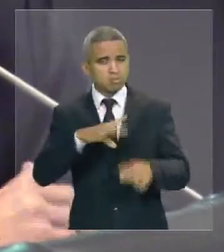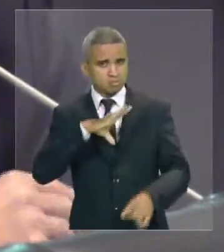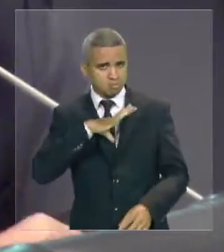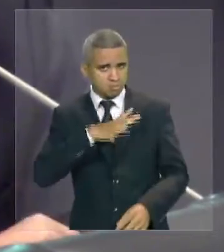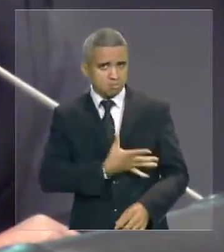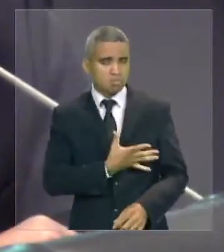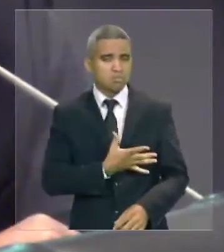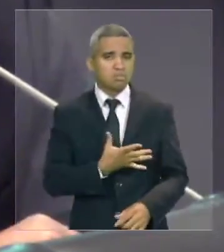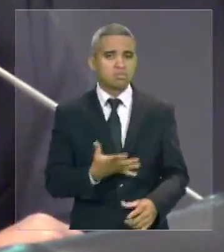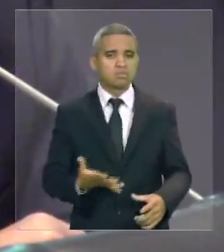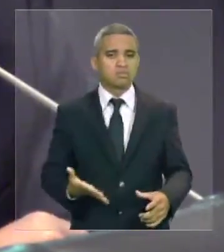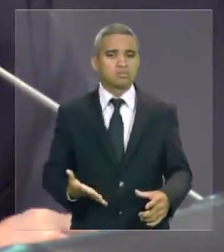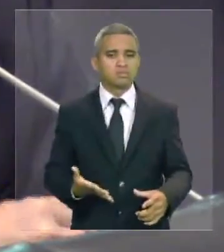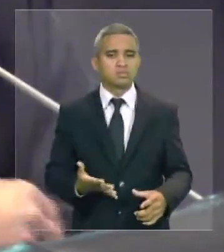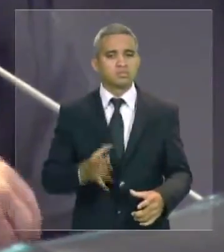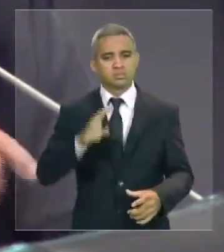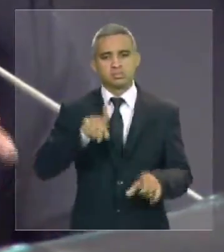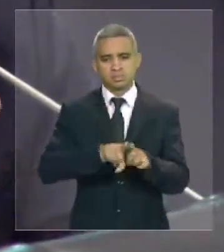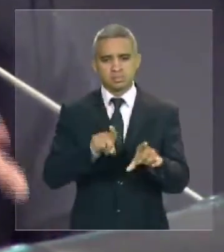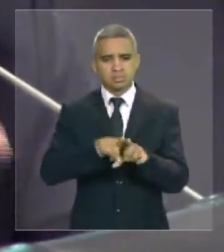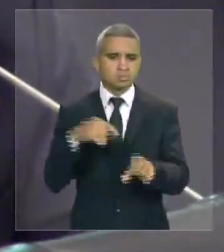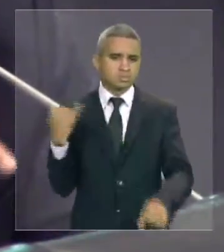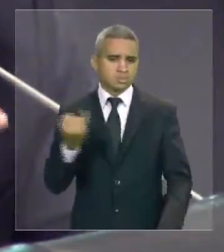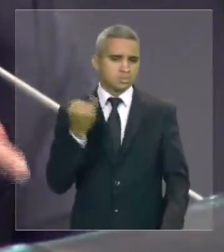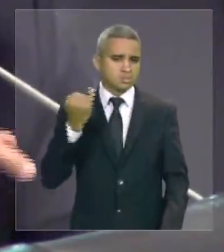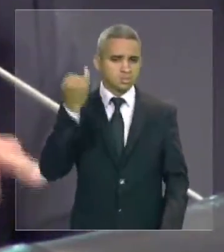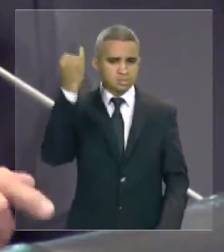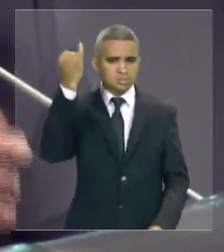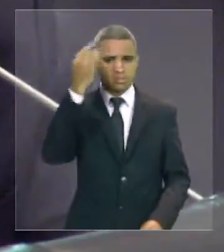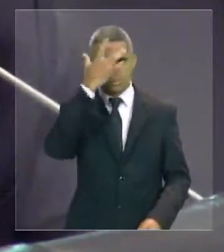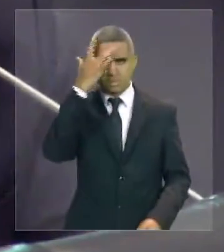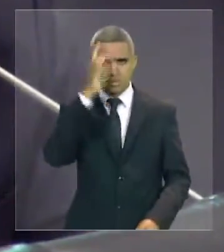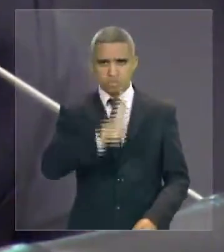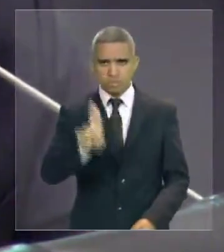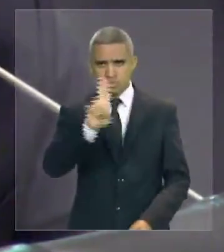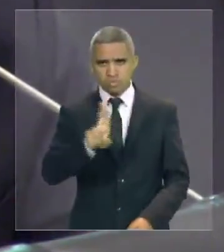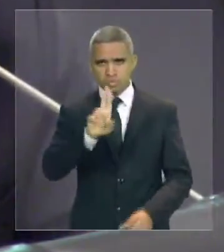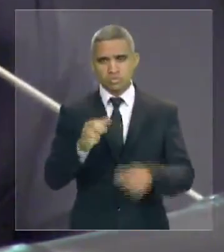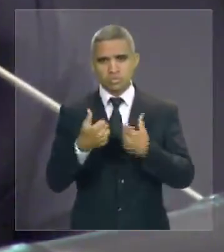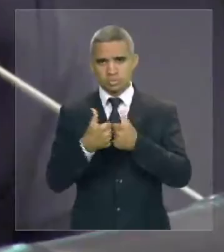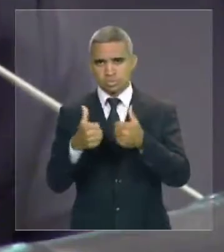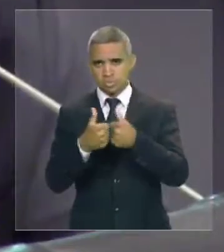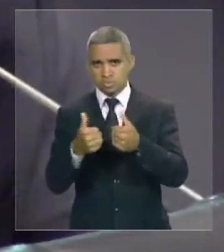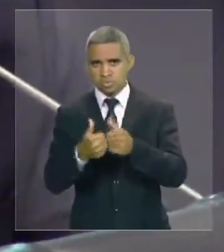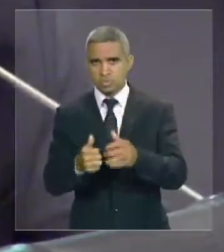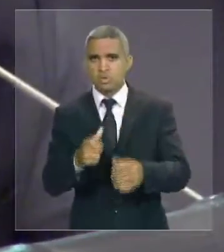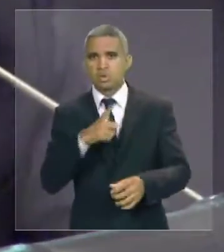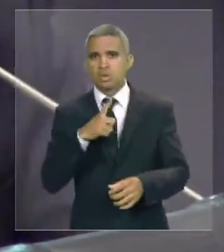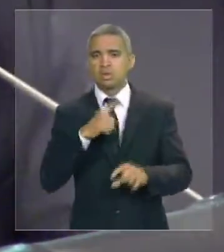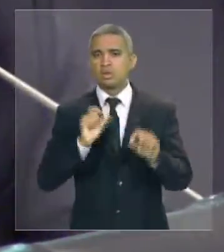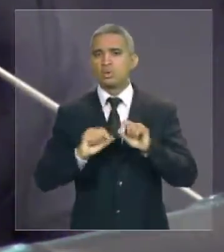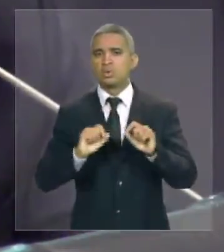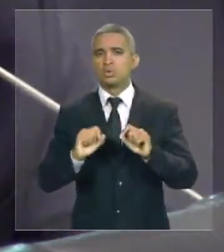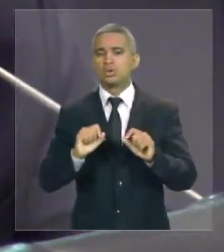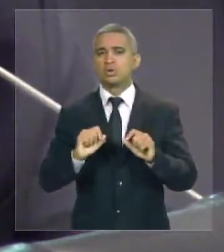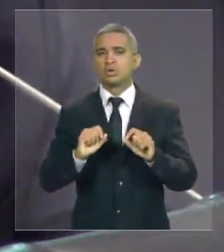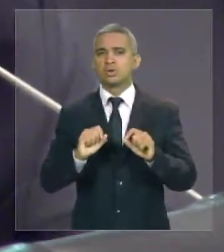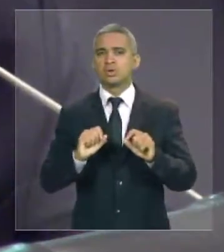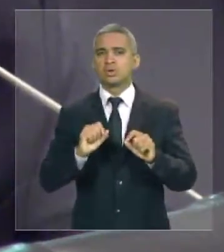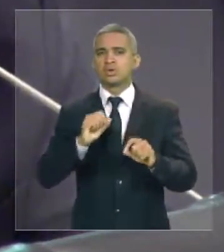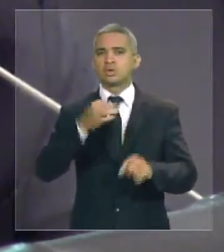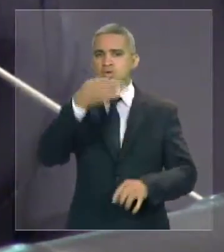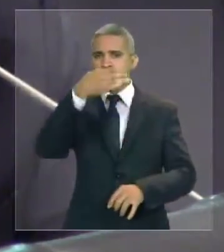uma atitude fundamental para que o usuário de transporte coletivo tenha um pouco de conforto e de